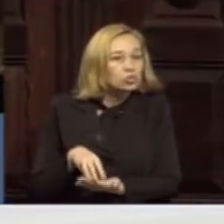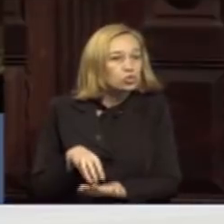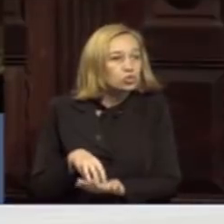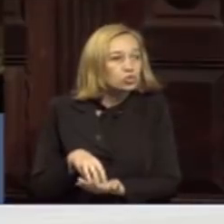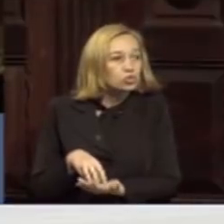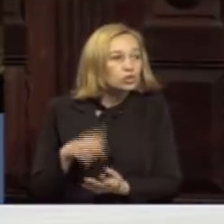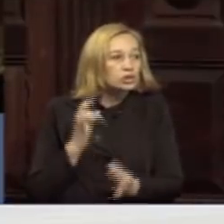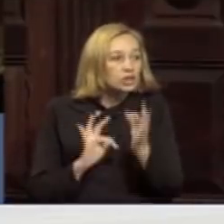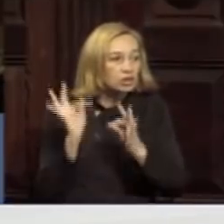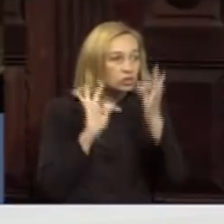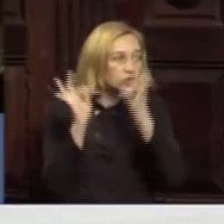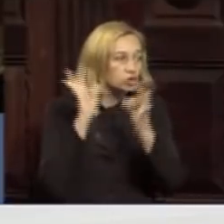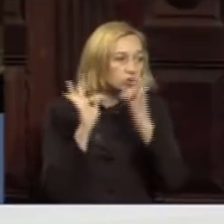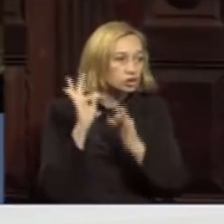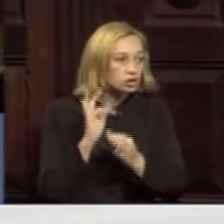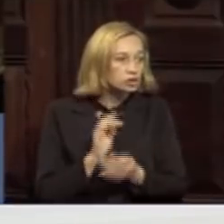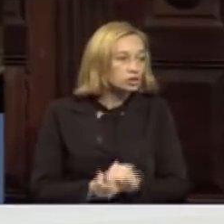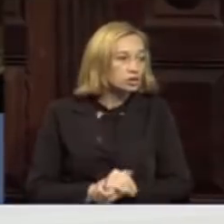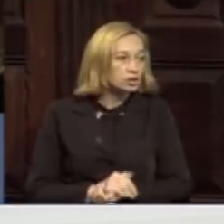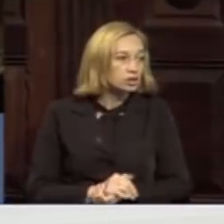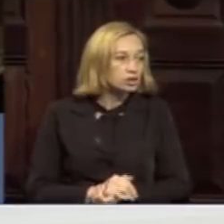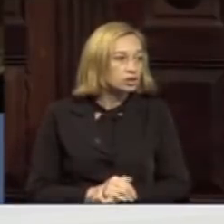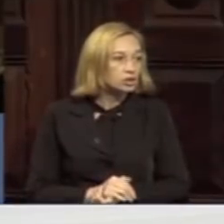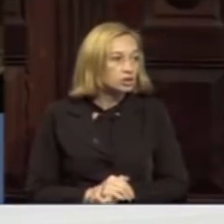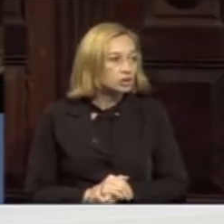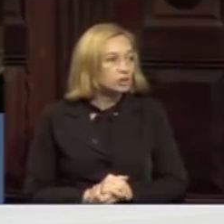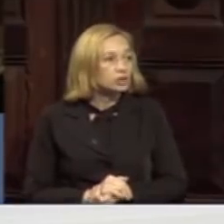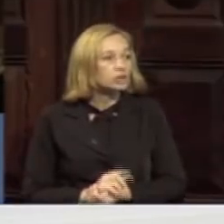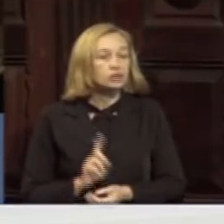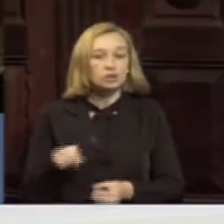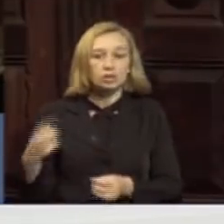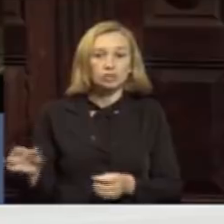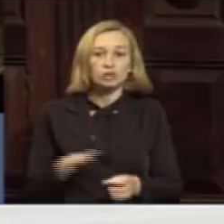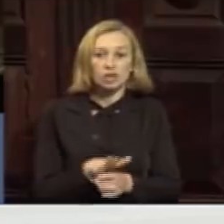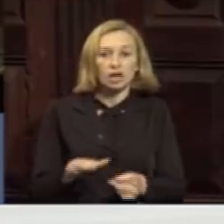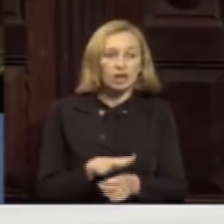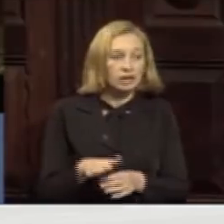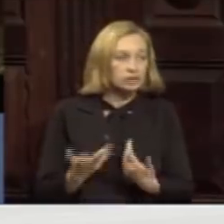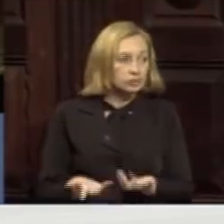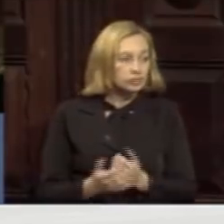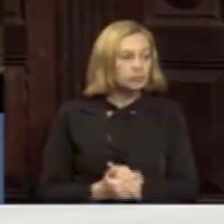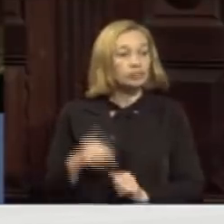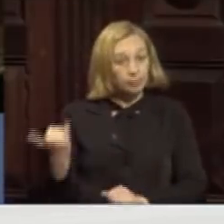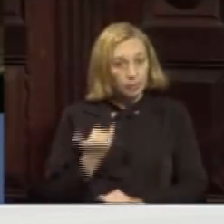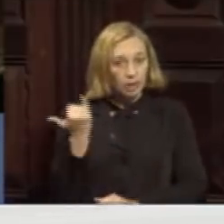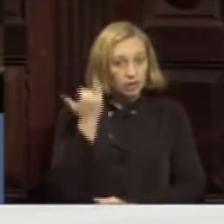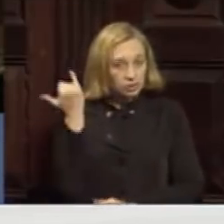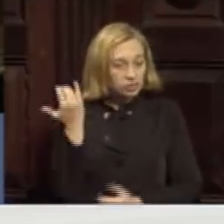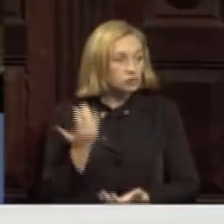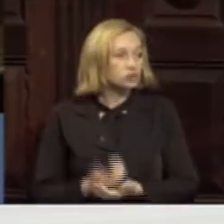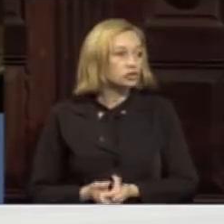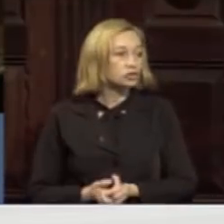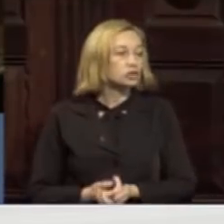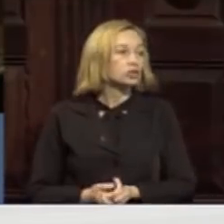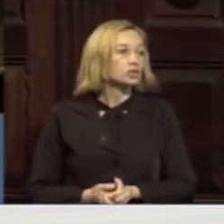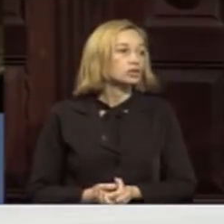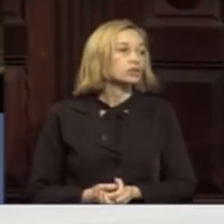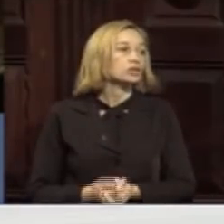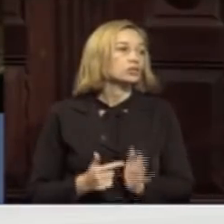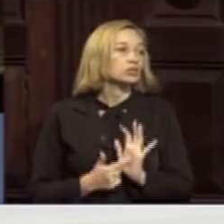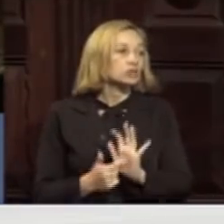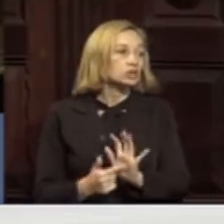de Tecnologia e Agricultura, o CTA da UENF, é uma outra área do conhecimento. Então é importante equacionar internamente a